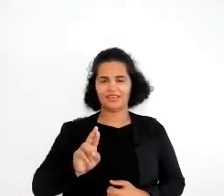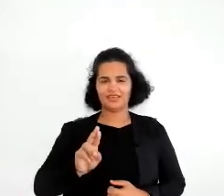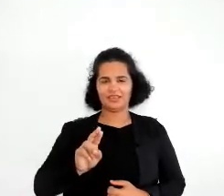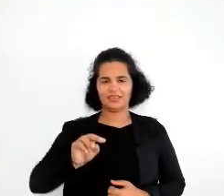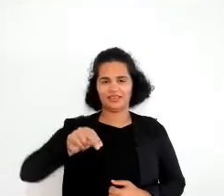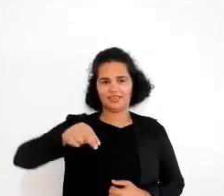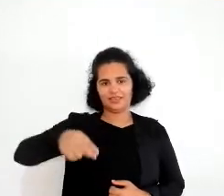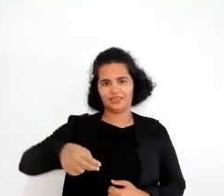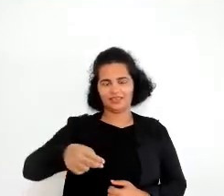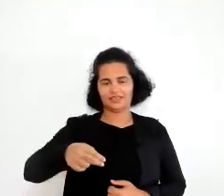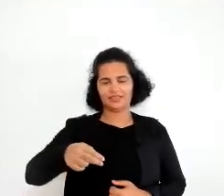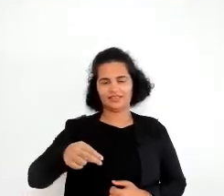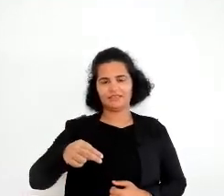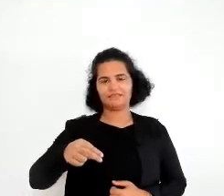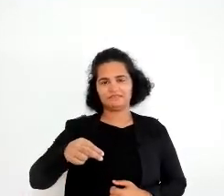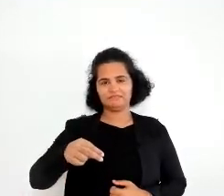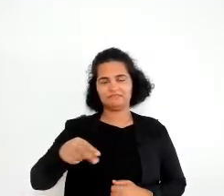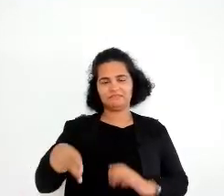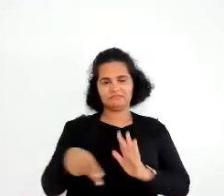grande figura humana,